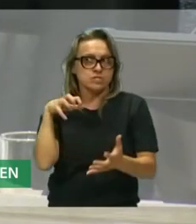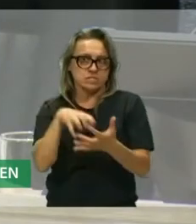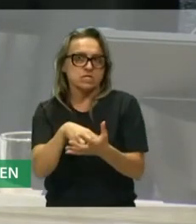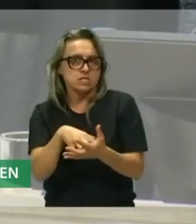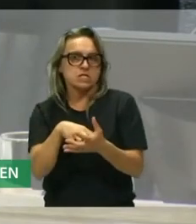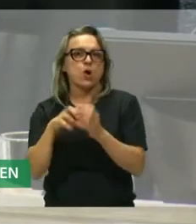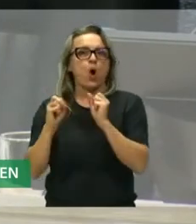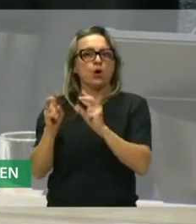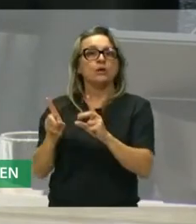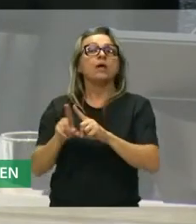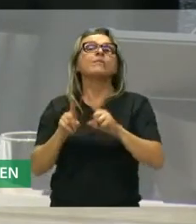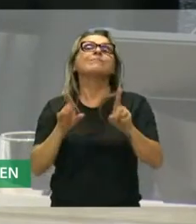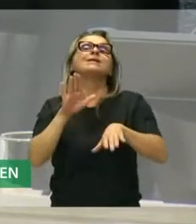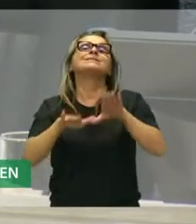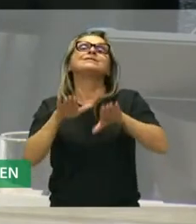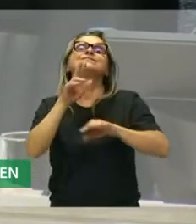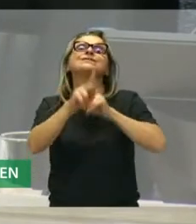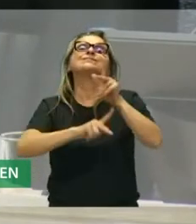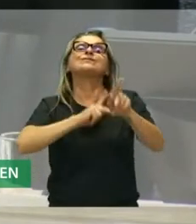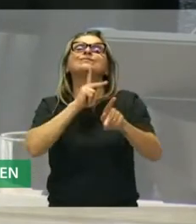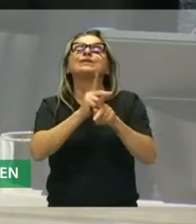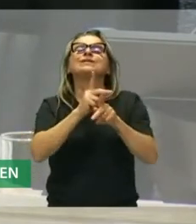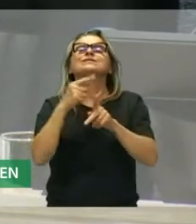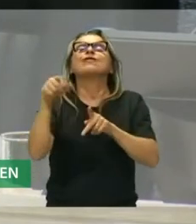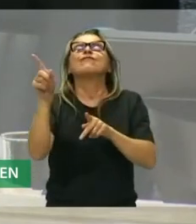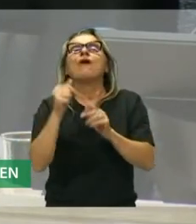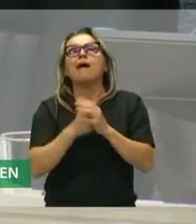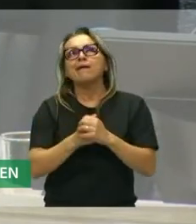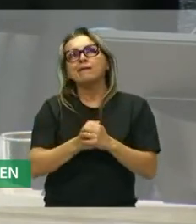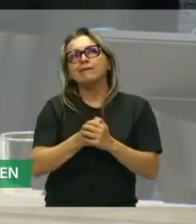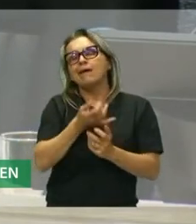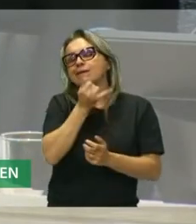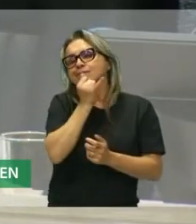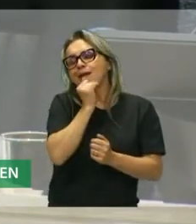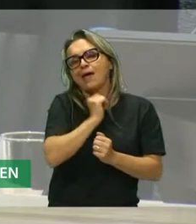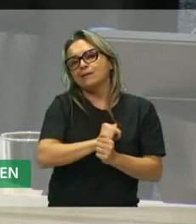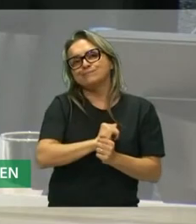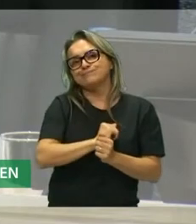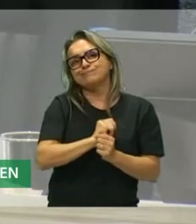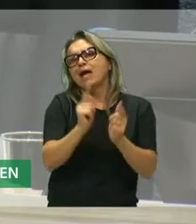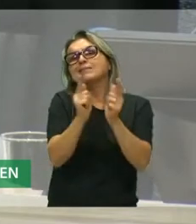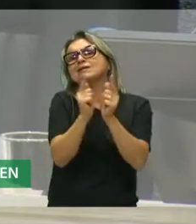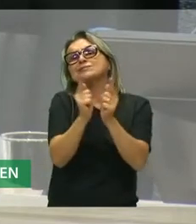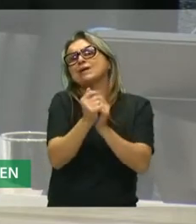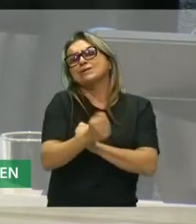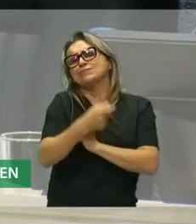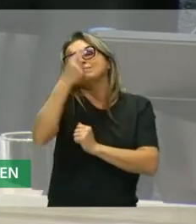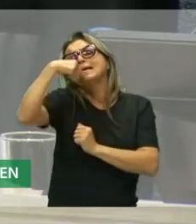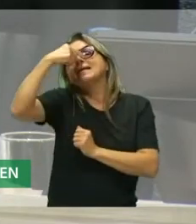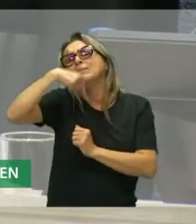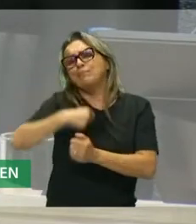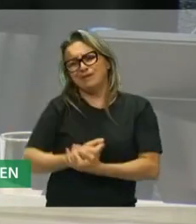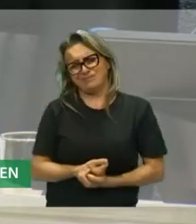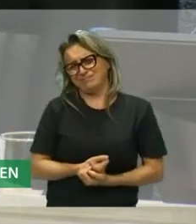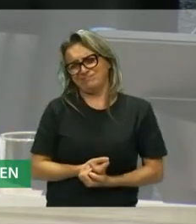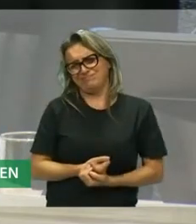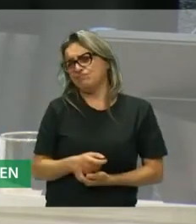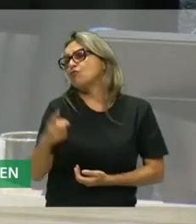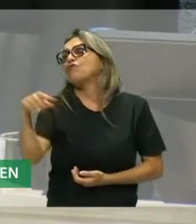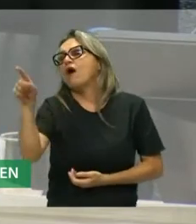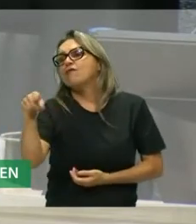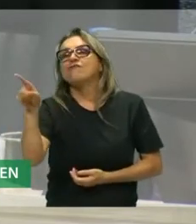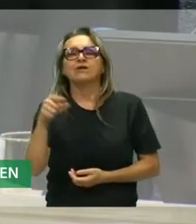muitas vezes, acaba procurando o Marieta por consultas menores, de gripe, de baixa